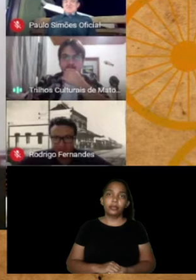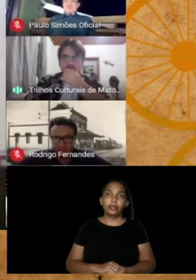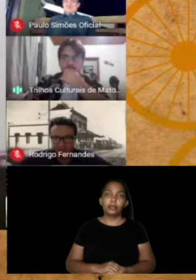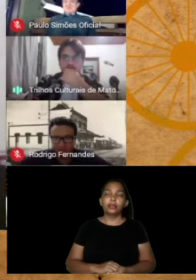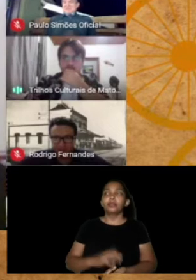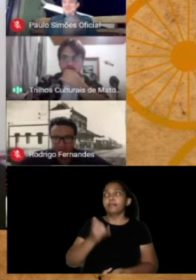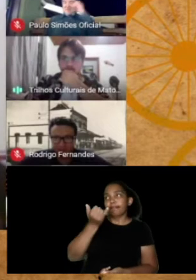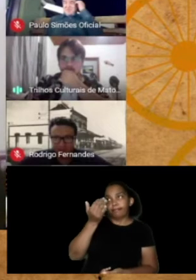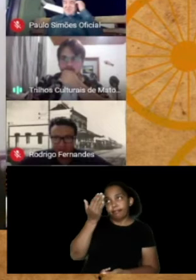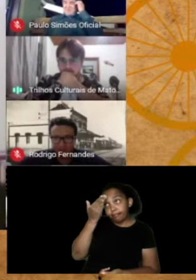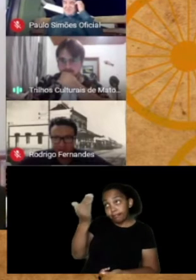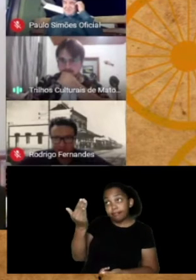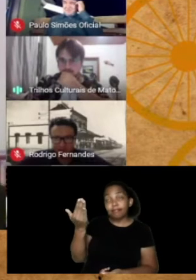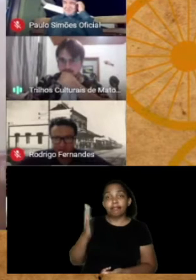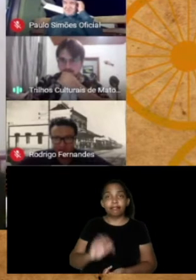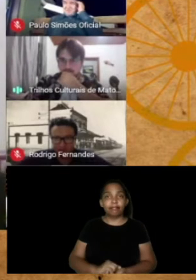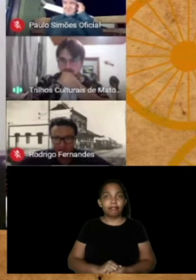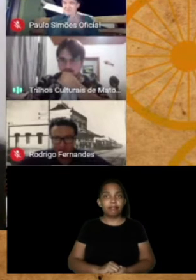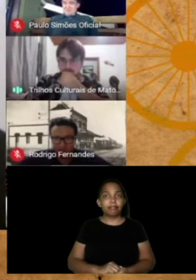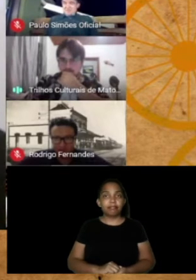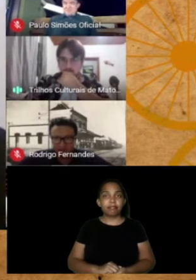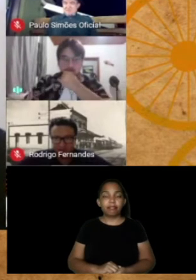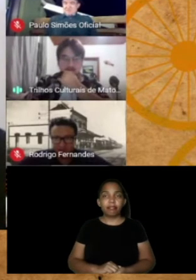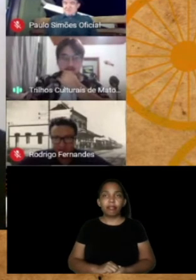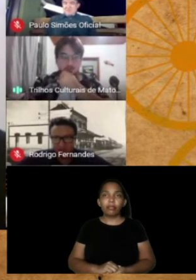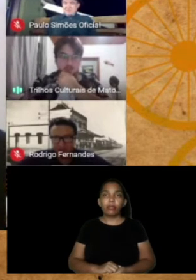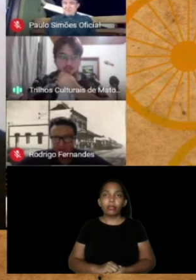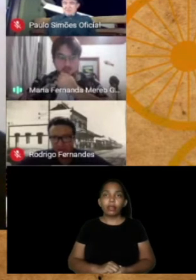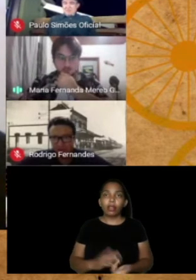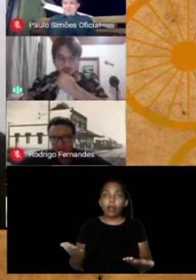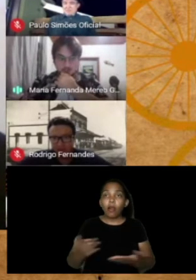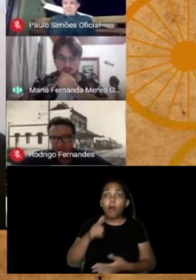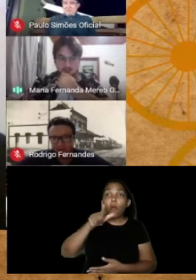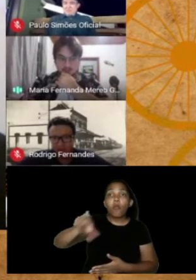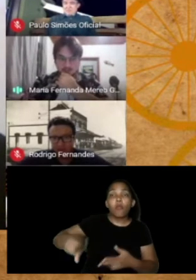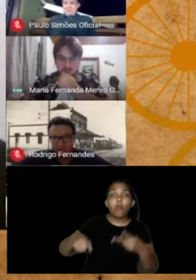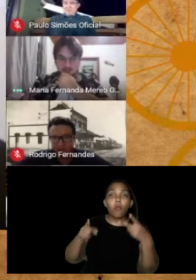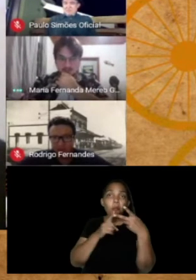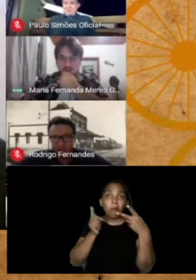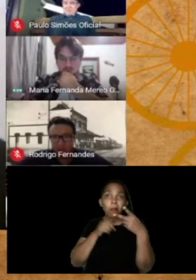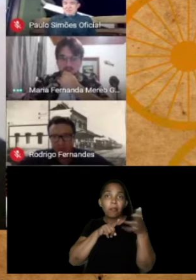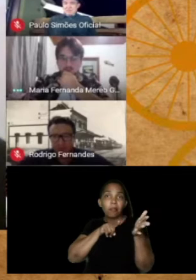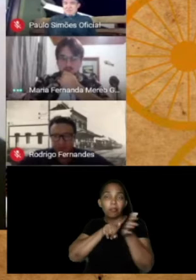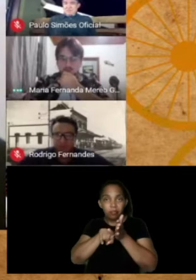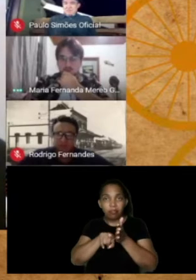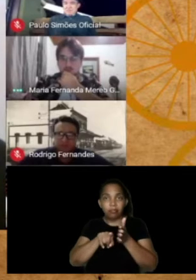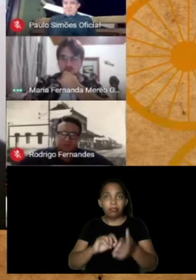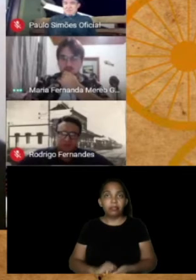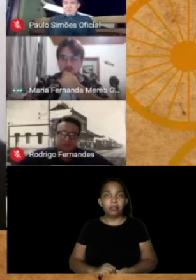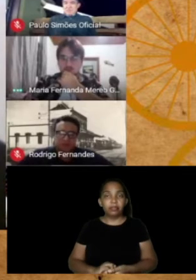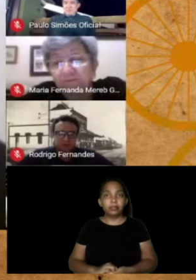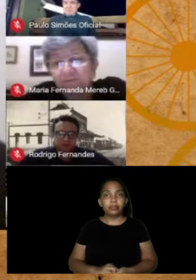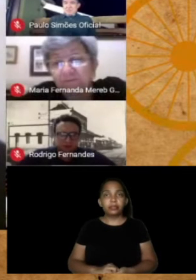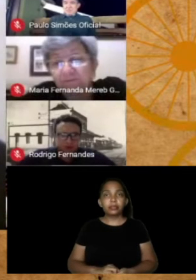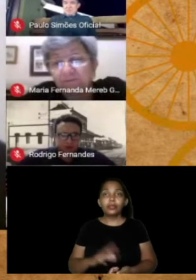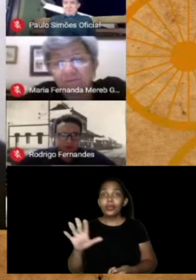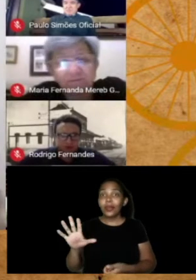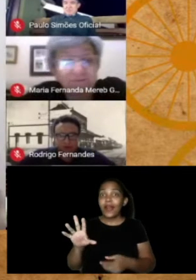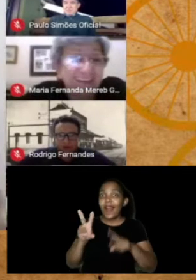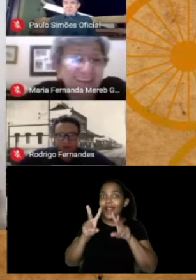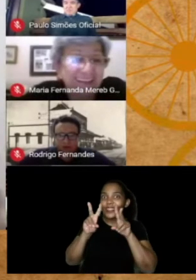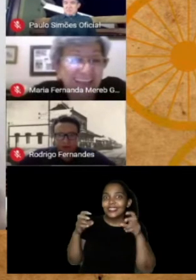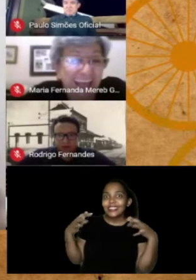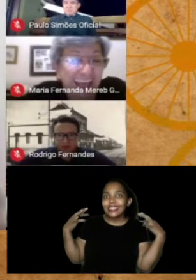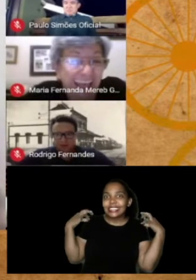Obrigado, professora Maria. E vou passar para a próxima pergunta sobre o camisa de couro,